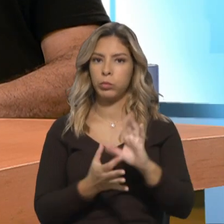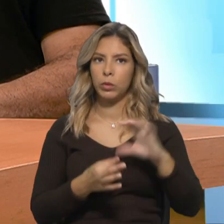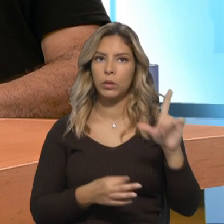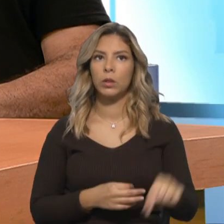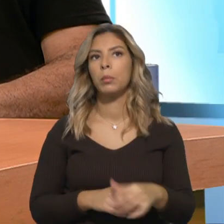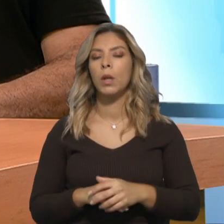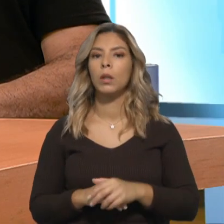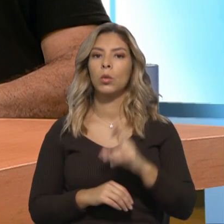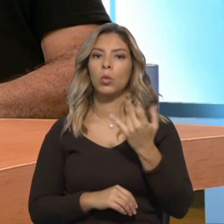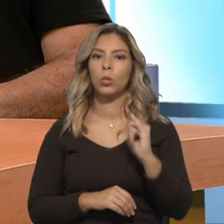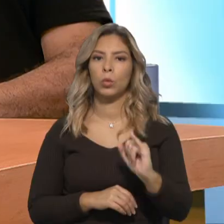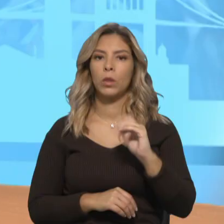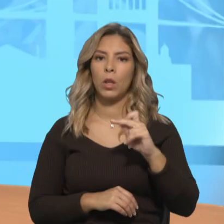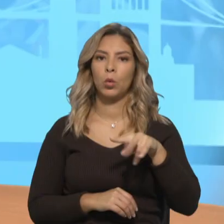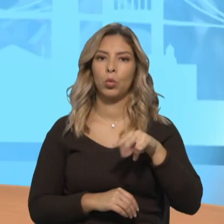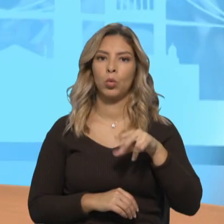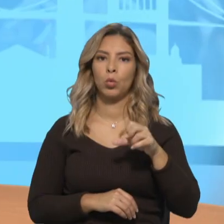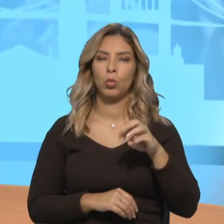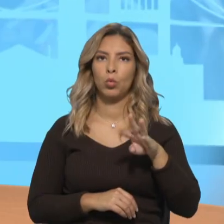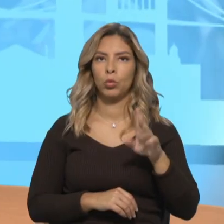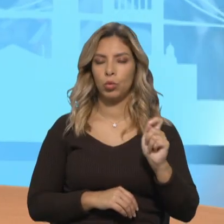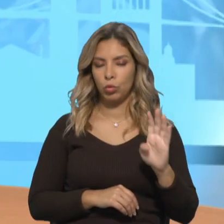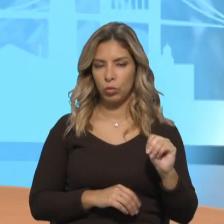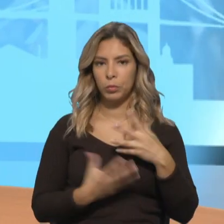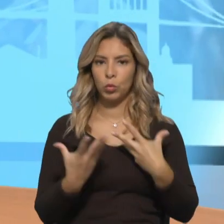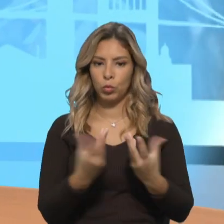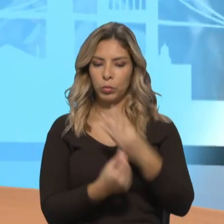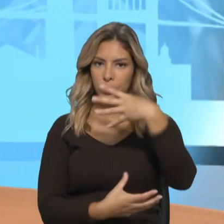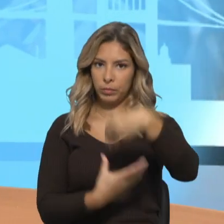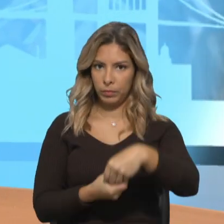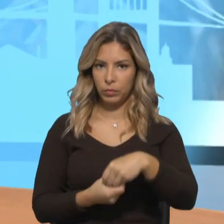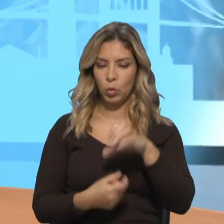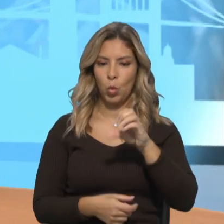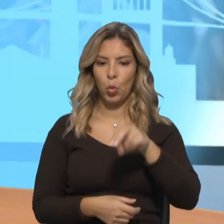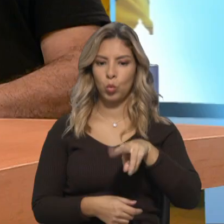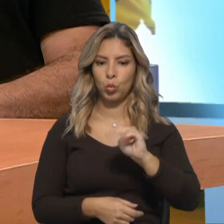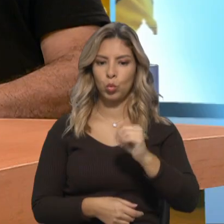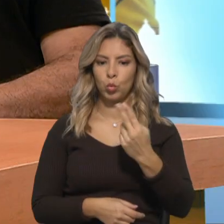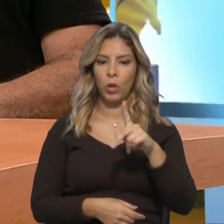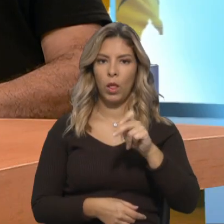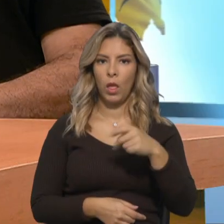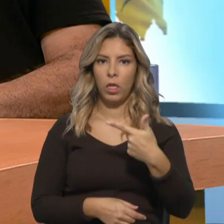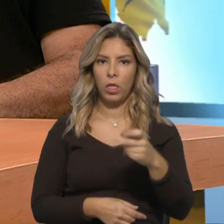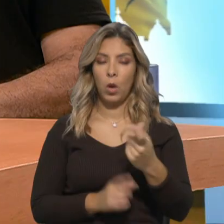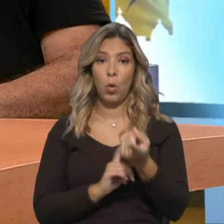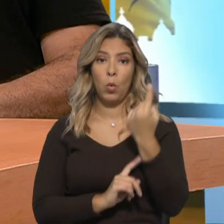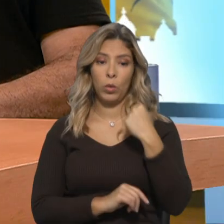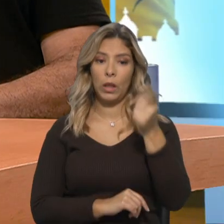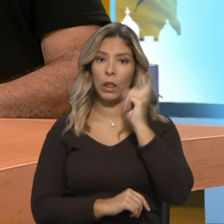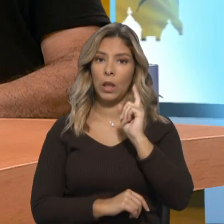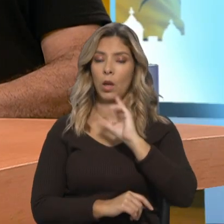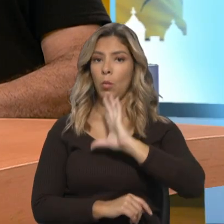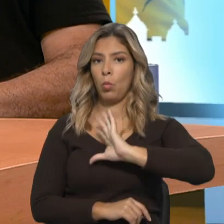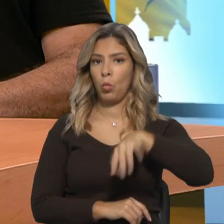leigo missionário da Consolata. Muito boa tarde, obrigado por estarem aqui na nossa companhia. Foi ontem, Dia Mundial das